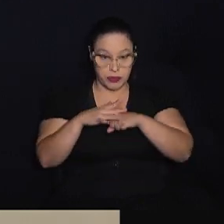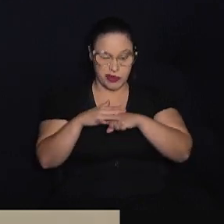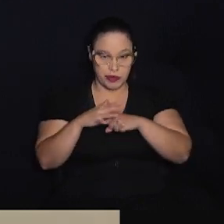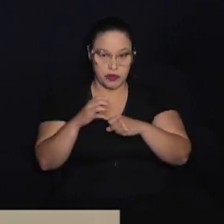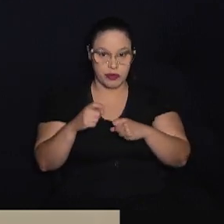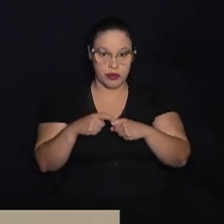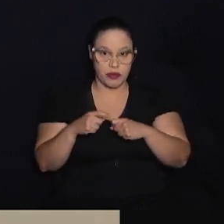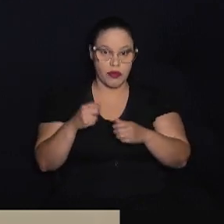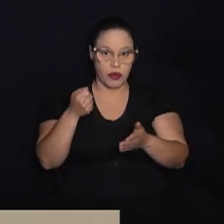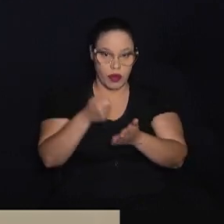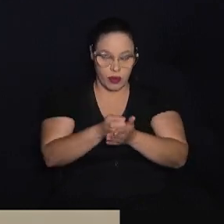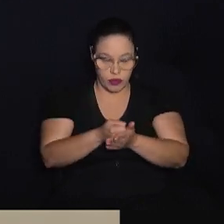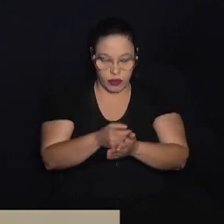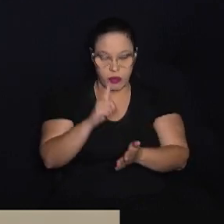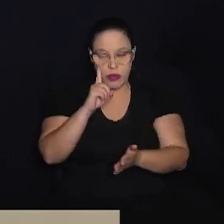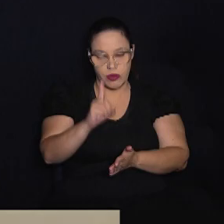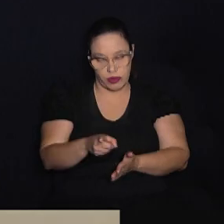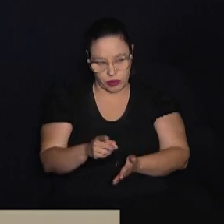o diagnóstico.